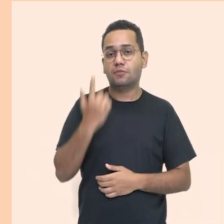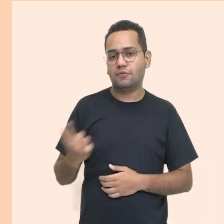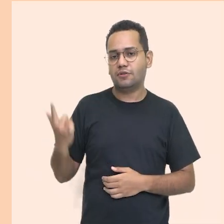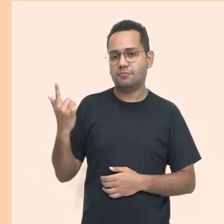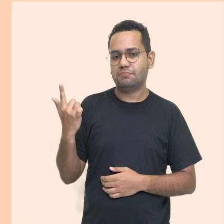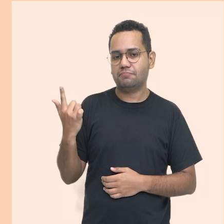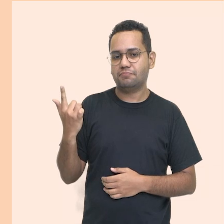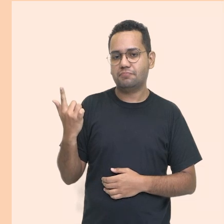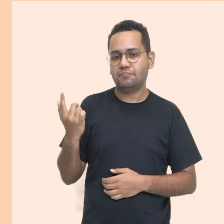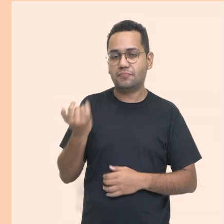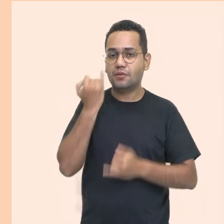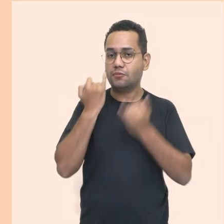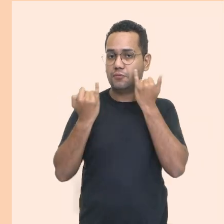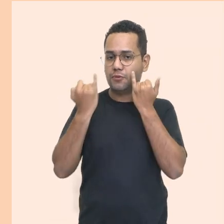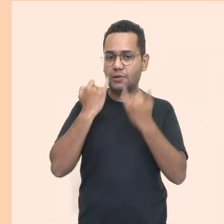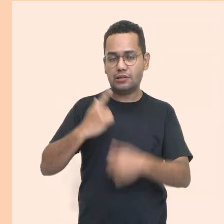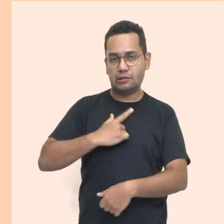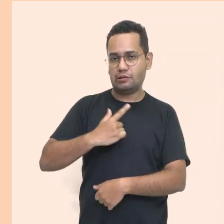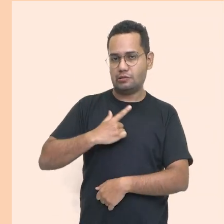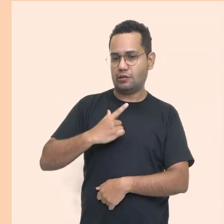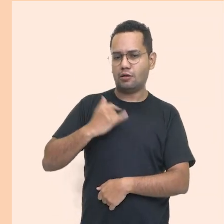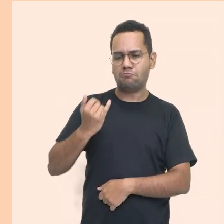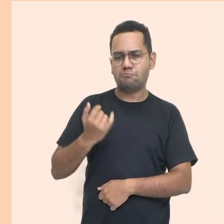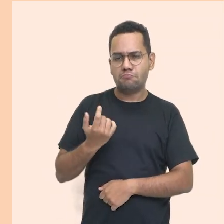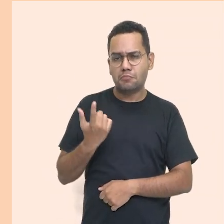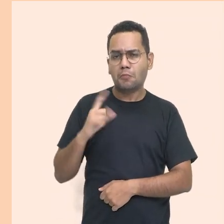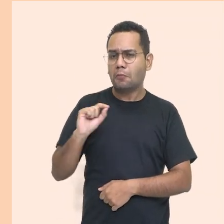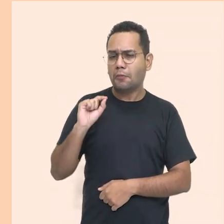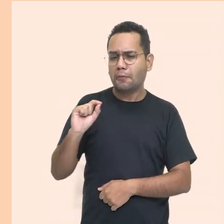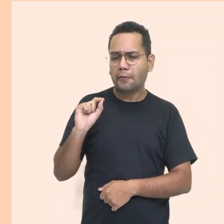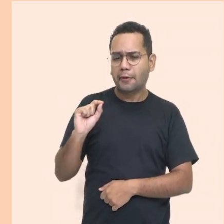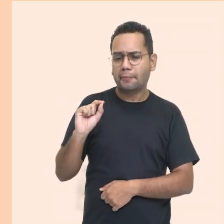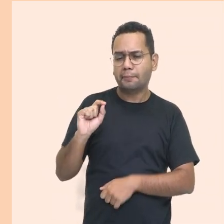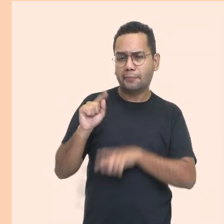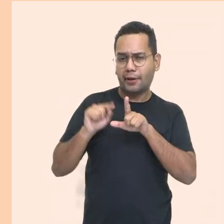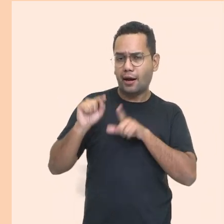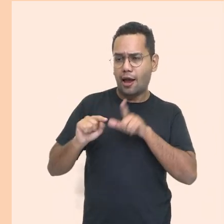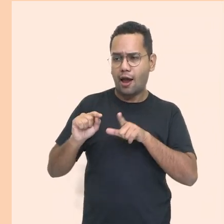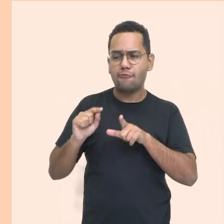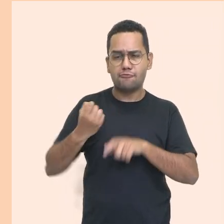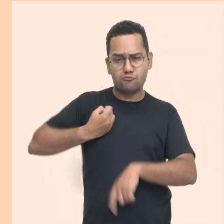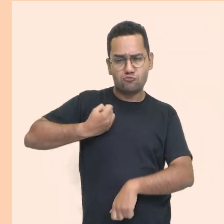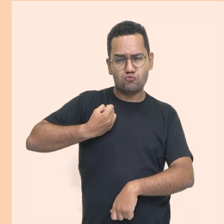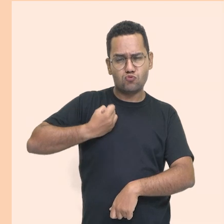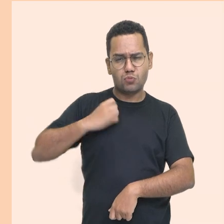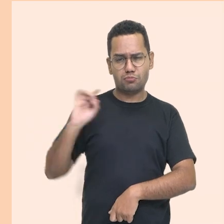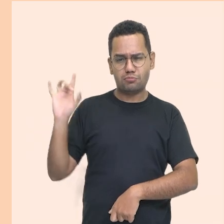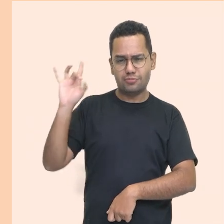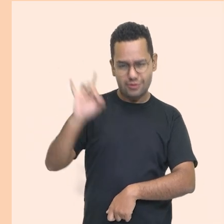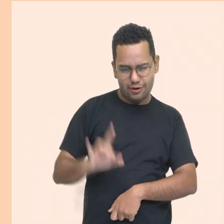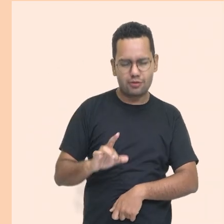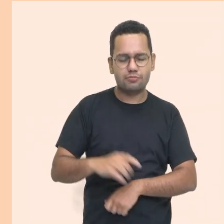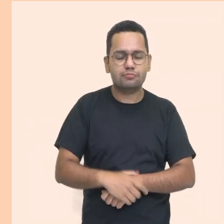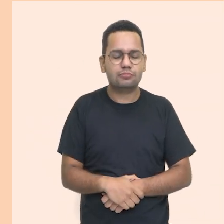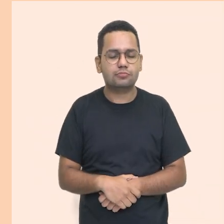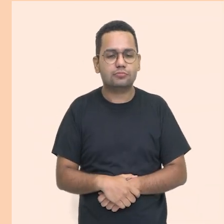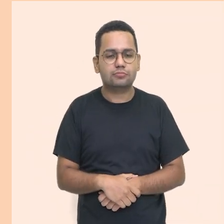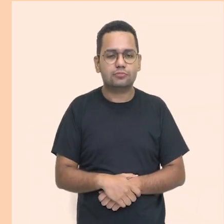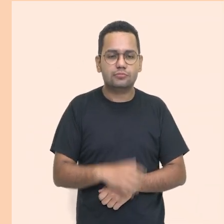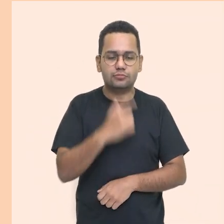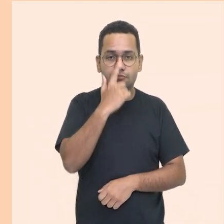das informações de fauna e flora, trago aí para vocês esse gráfico, mostrando aí mais uma vez uma grande